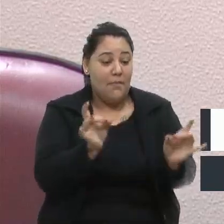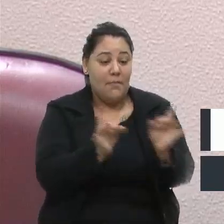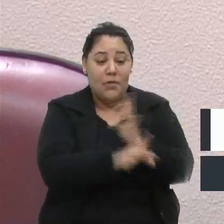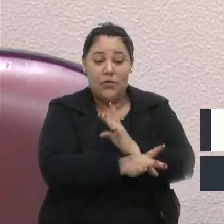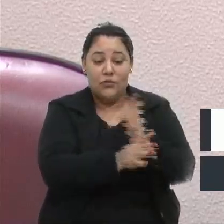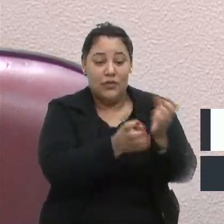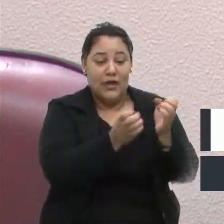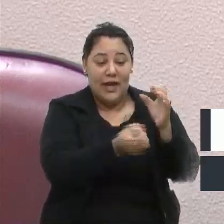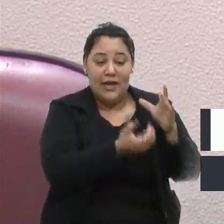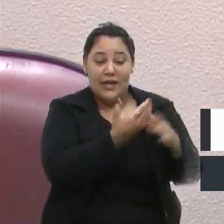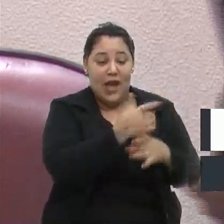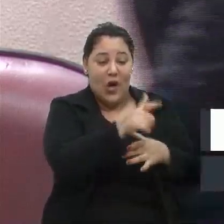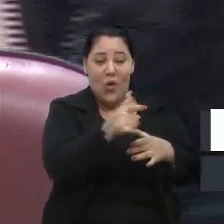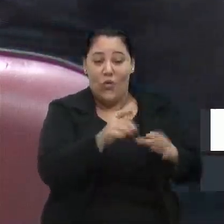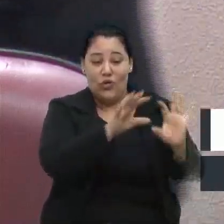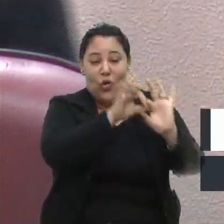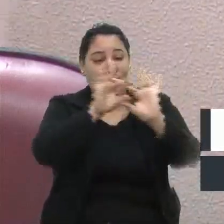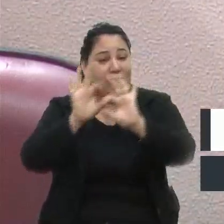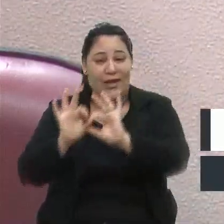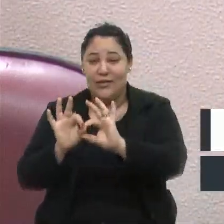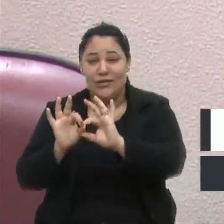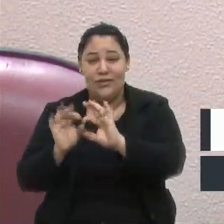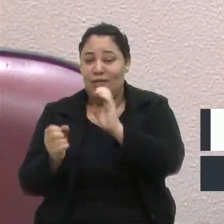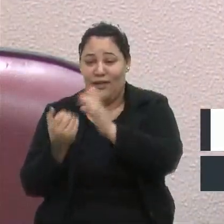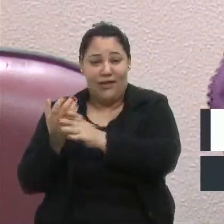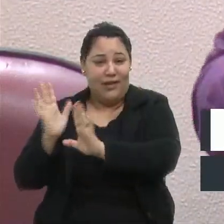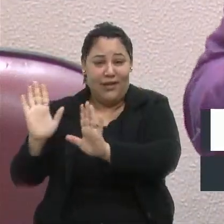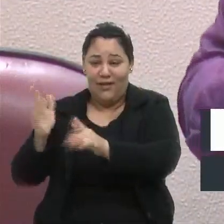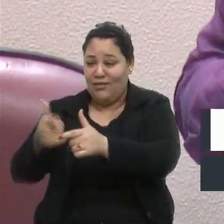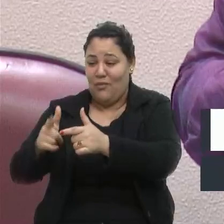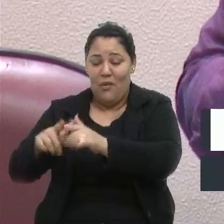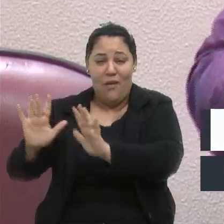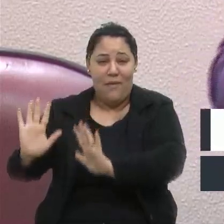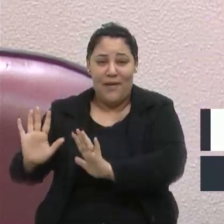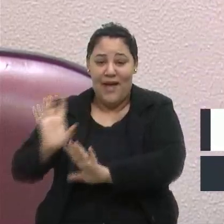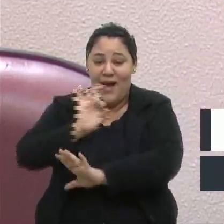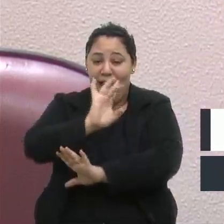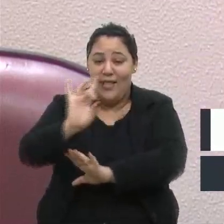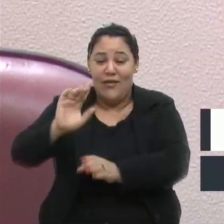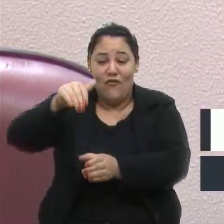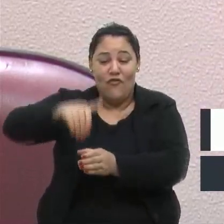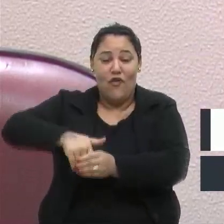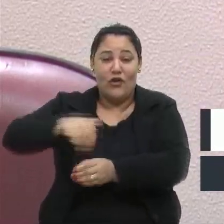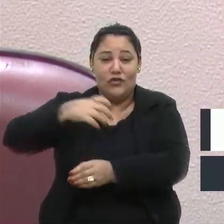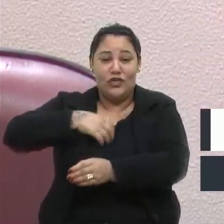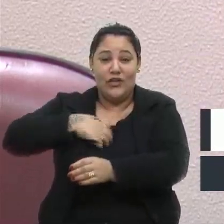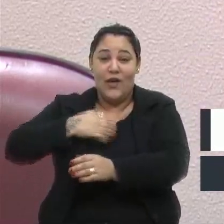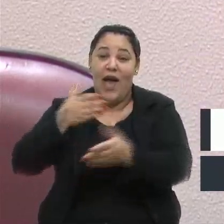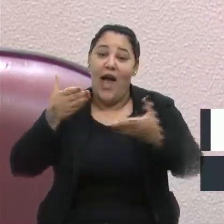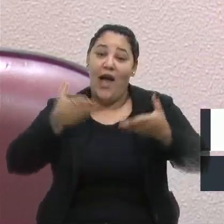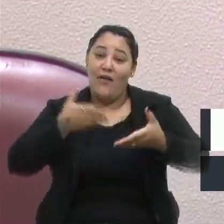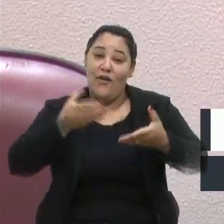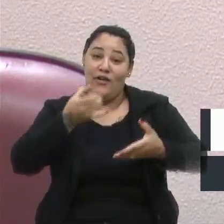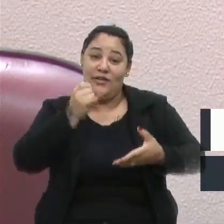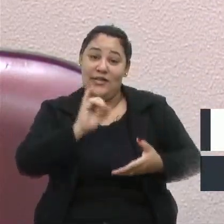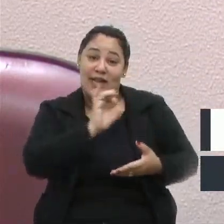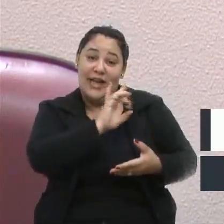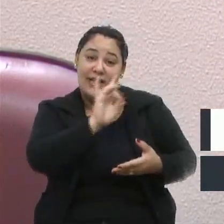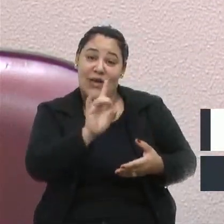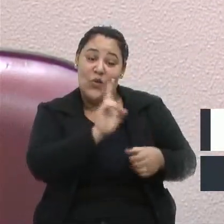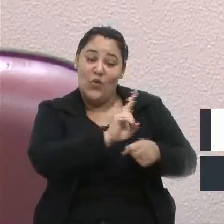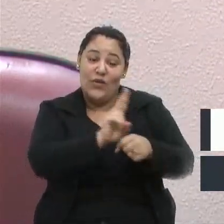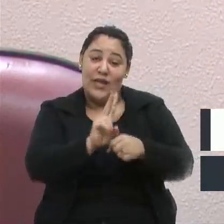diferente, vota. Cada um aqui vota como quer. Agora, se cada um cuidasse do seu trabalho e da sua vida, mas aqui tem vezes